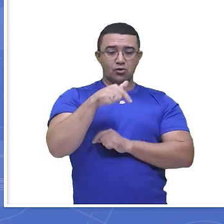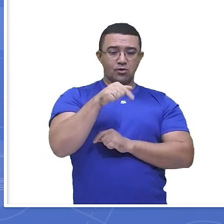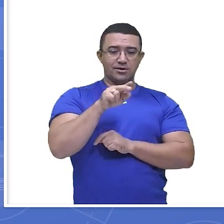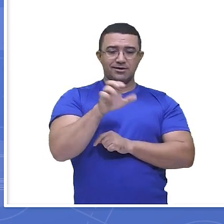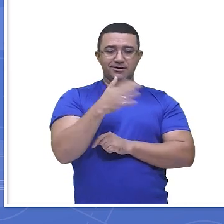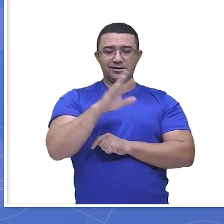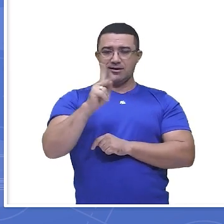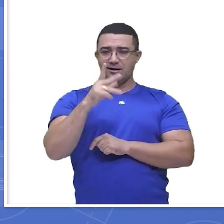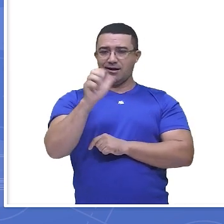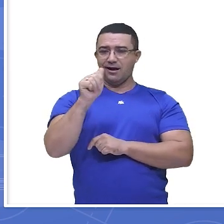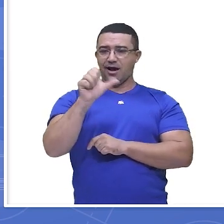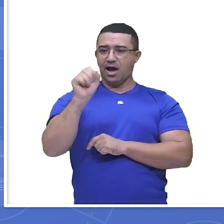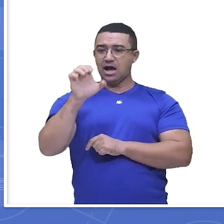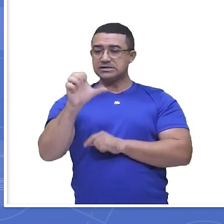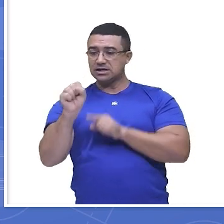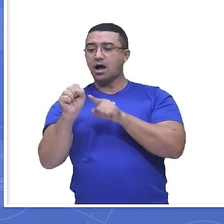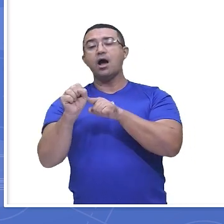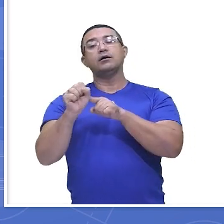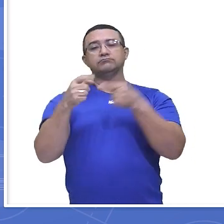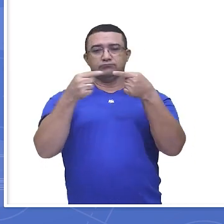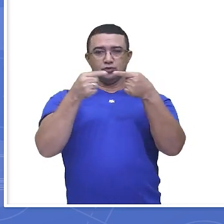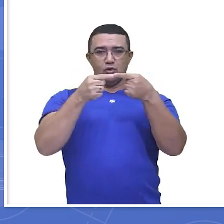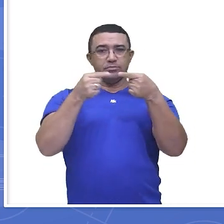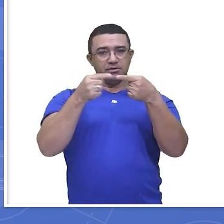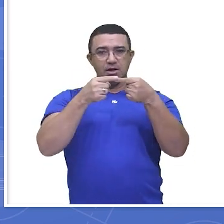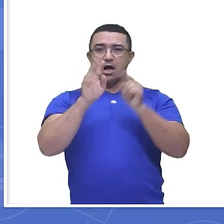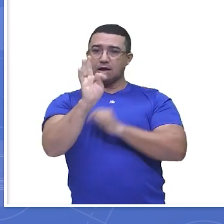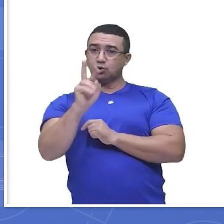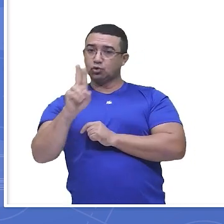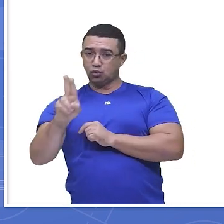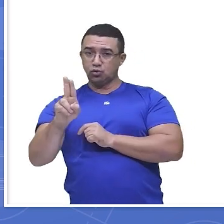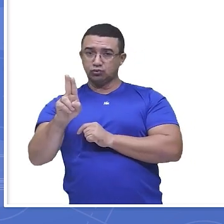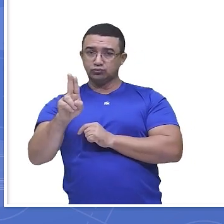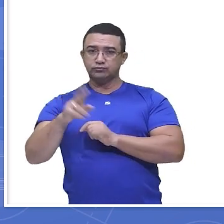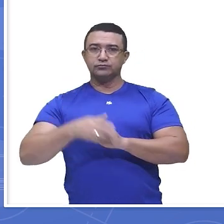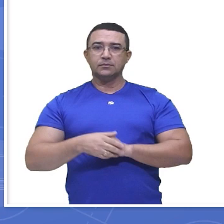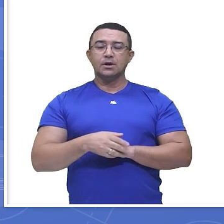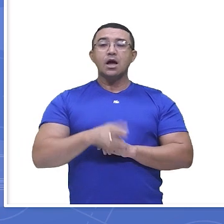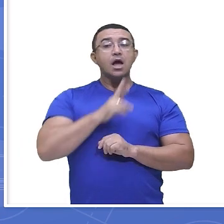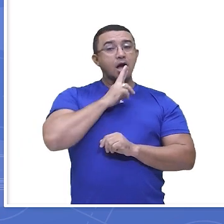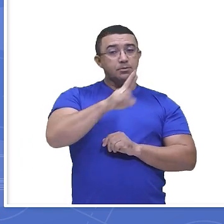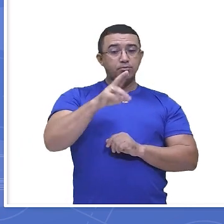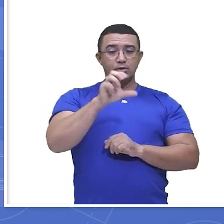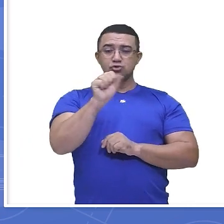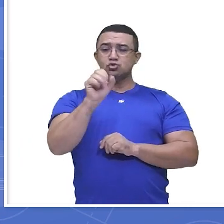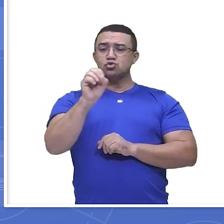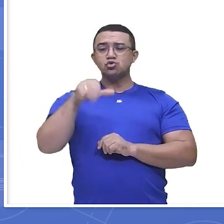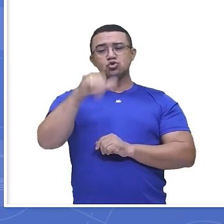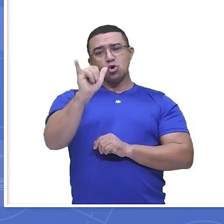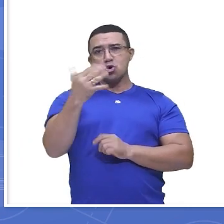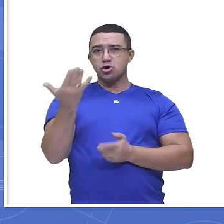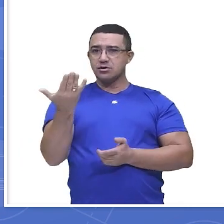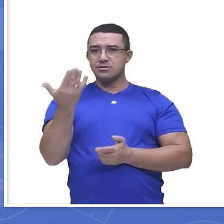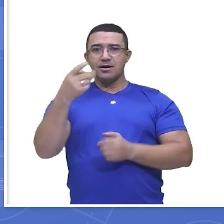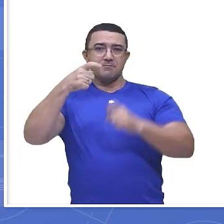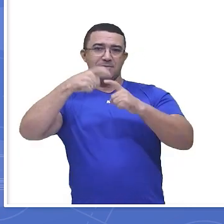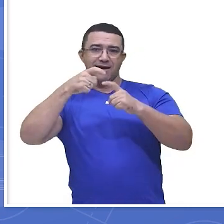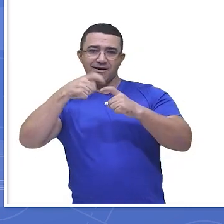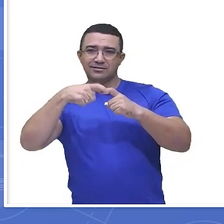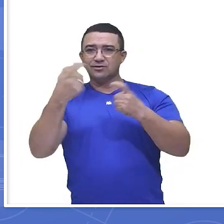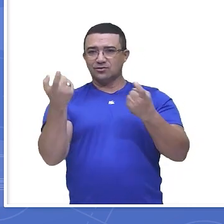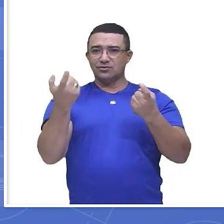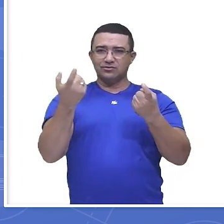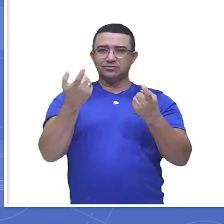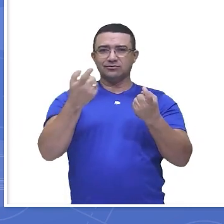Olha aqui a pista. A que te dedicas? Resposta: sou panadeiro, sou médico, sou isso, sou aquele.